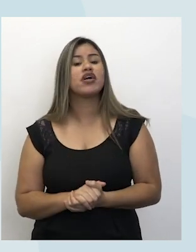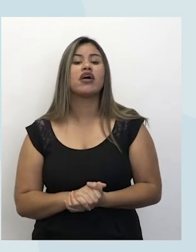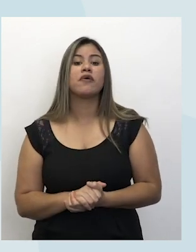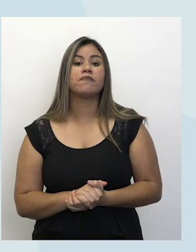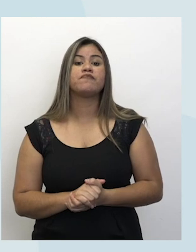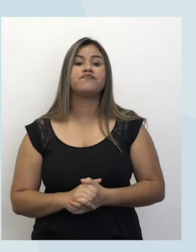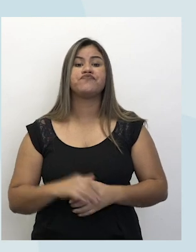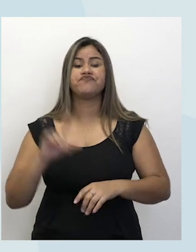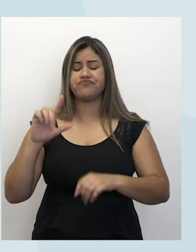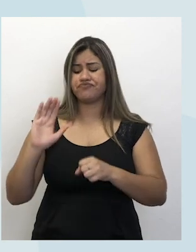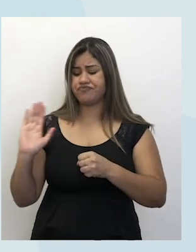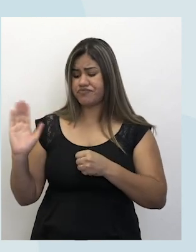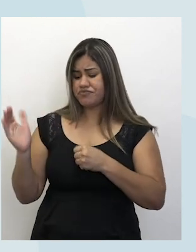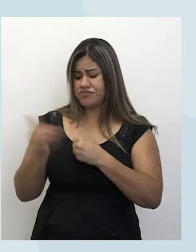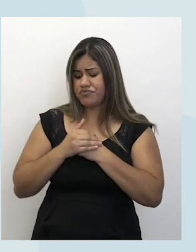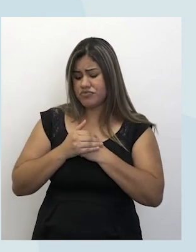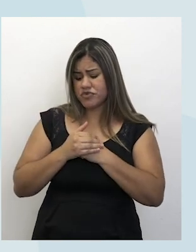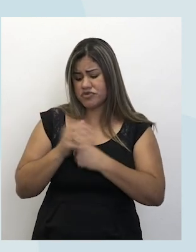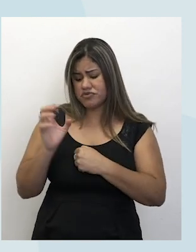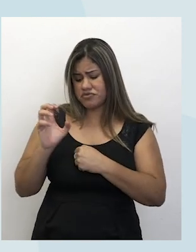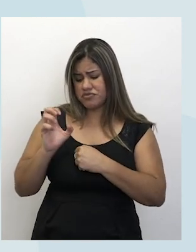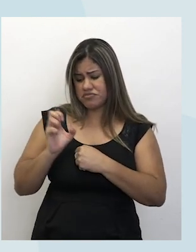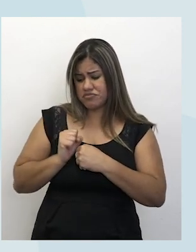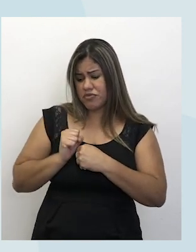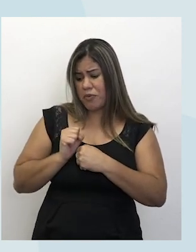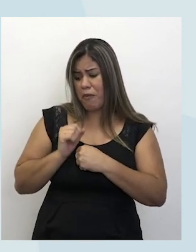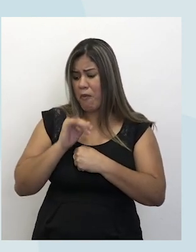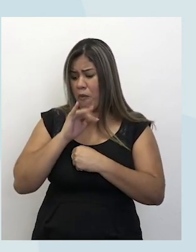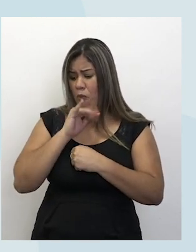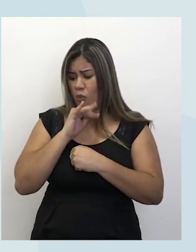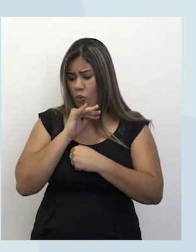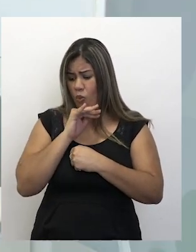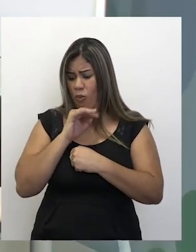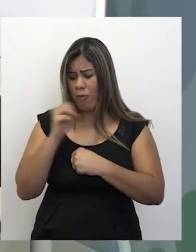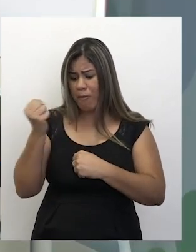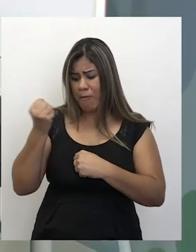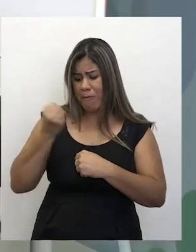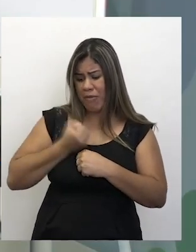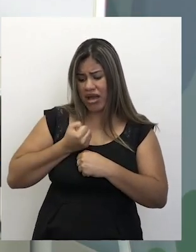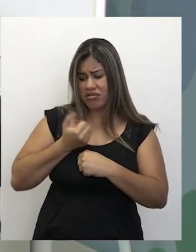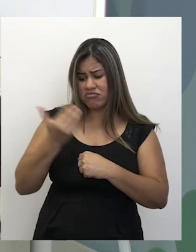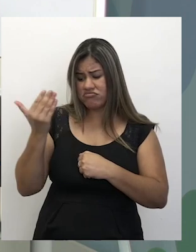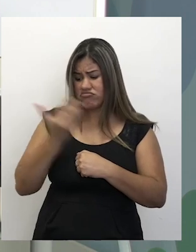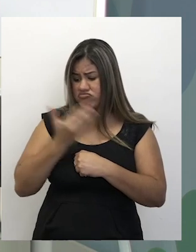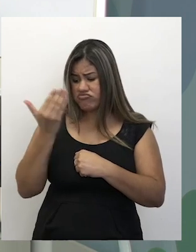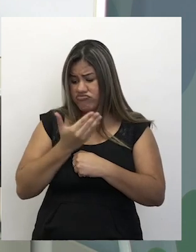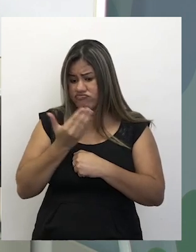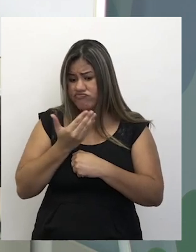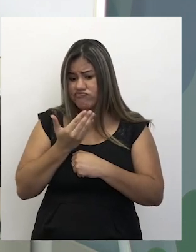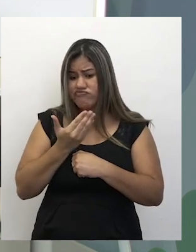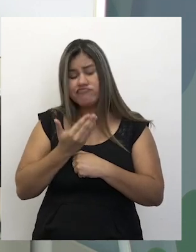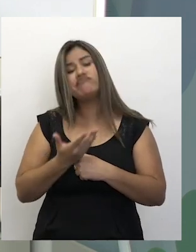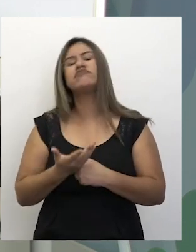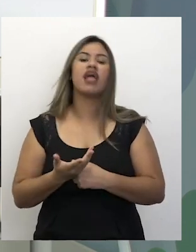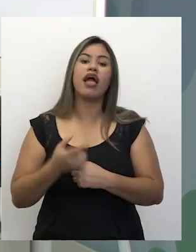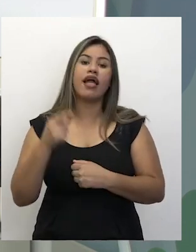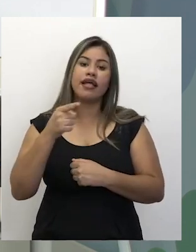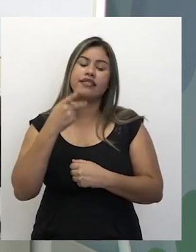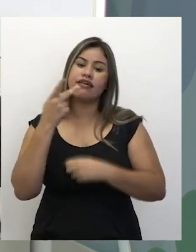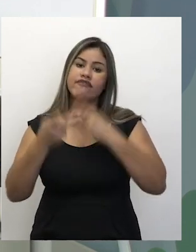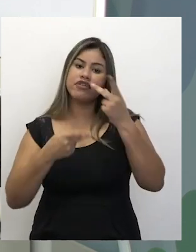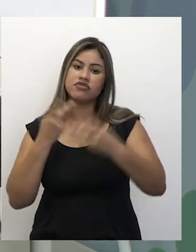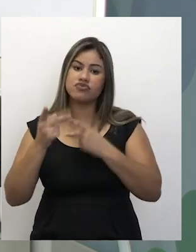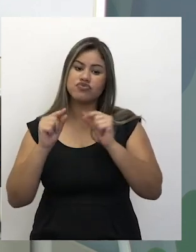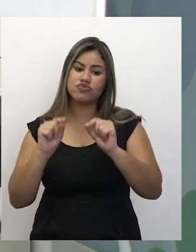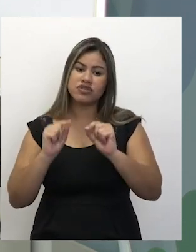lá me esconde amor um mal que mata e não se vê Ou seja pode mandar para mim por favor Ele tá dizendo assim olha é